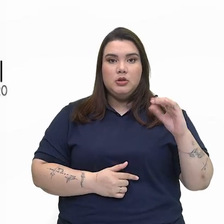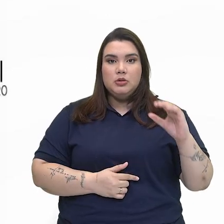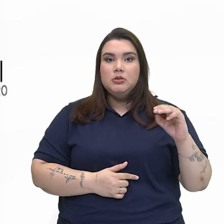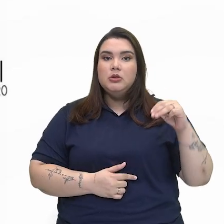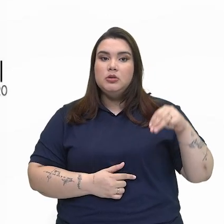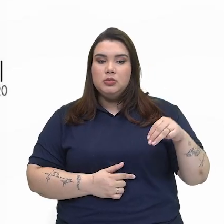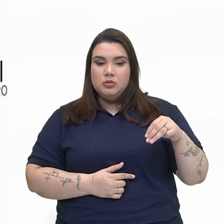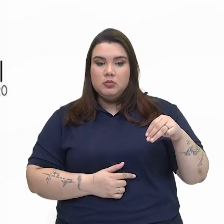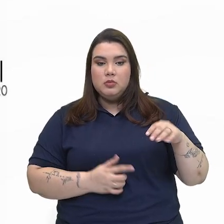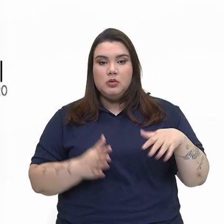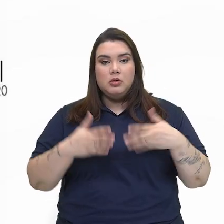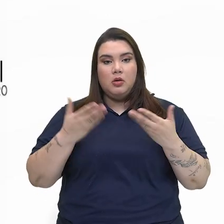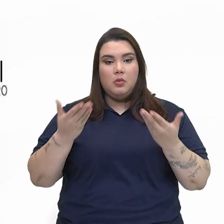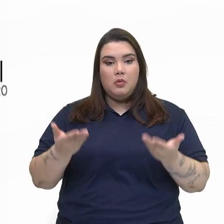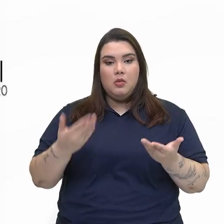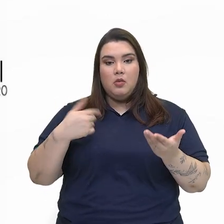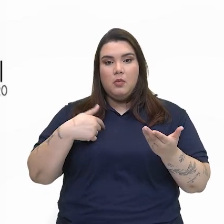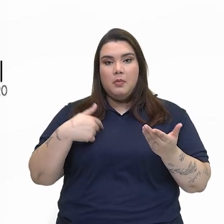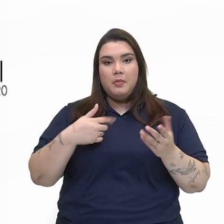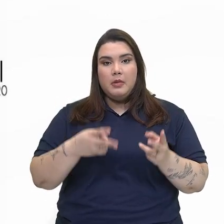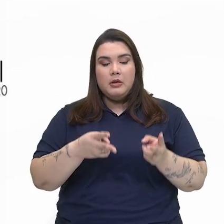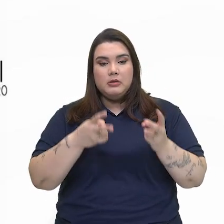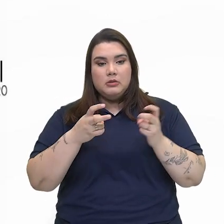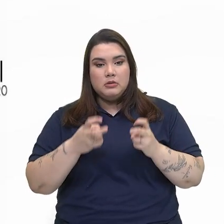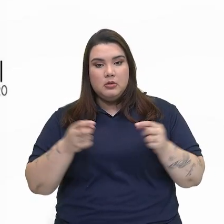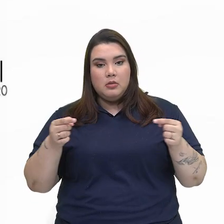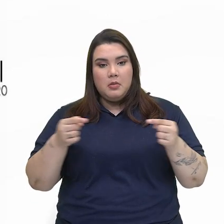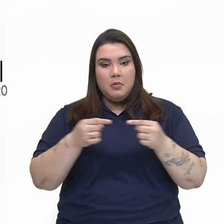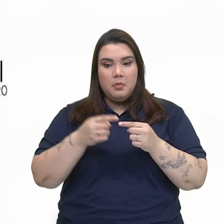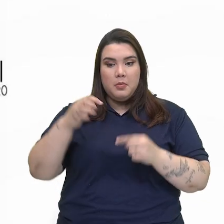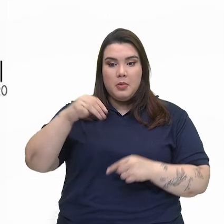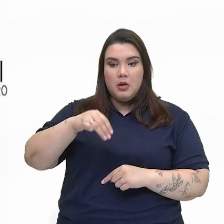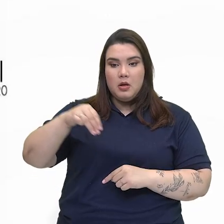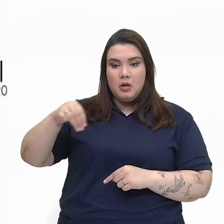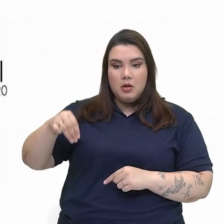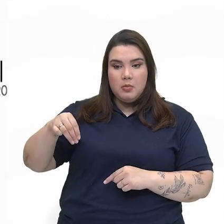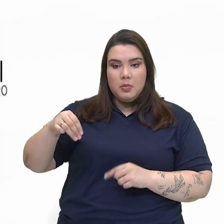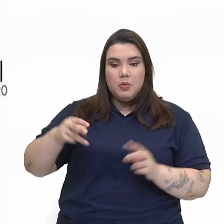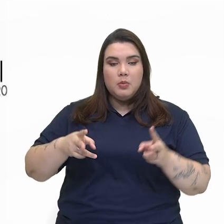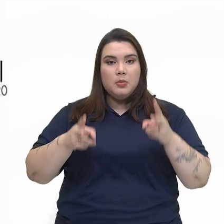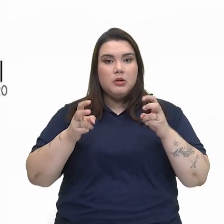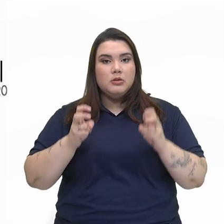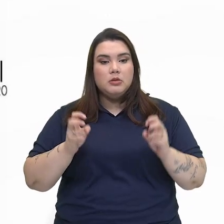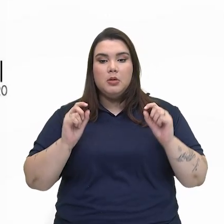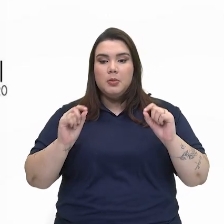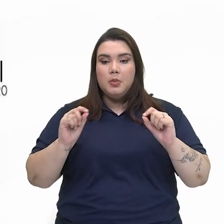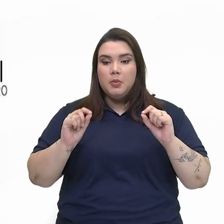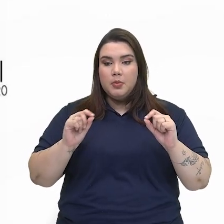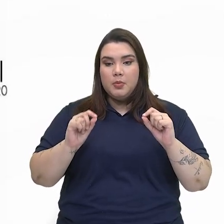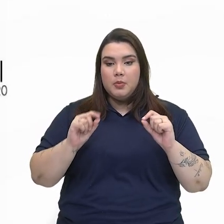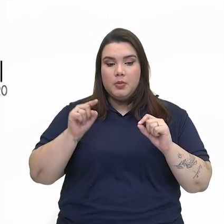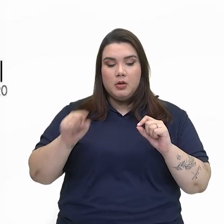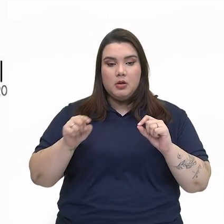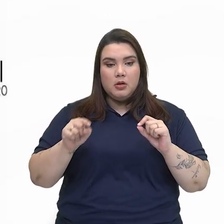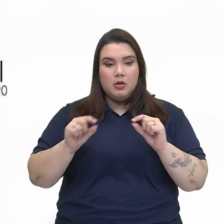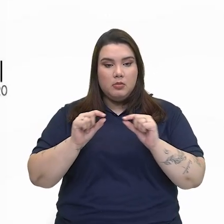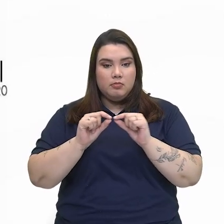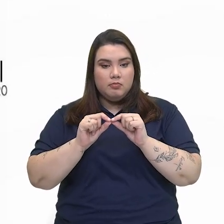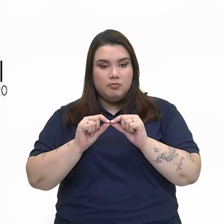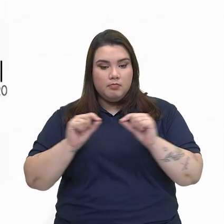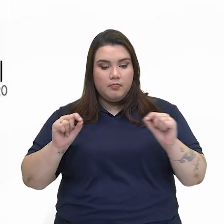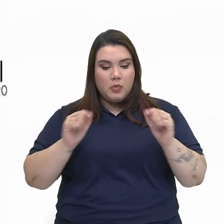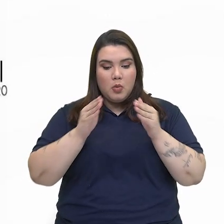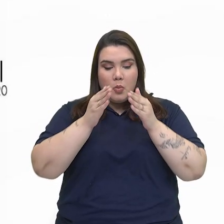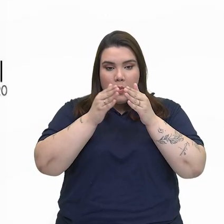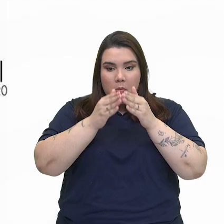centímetros. Aí, quando eu passo a verificar a graduação em milímetros, eu vejo aqui que essa parte aqui do meio, ó, essa parte